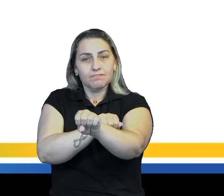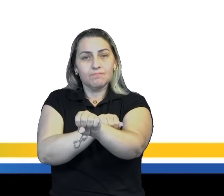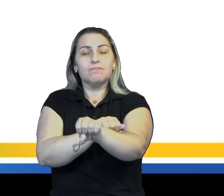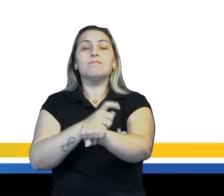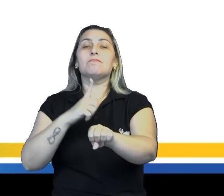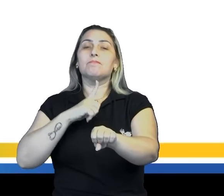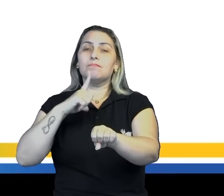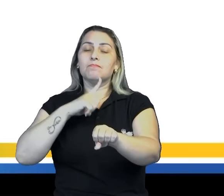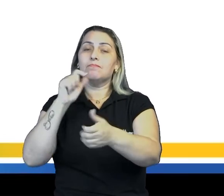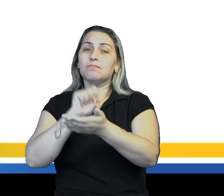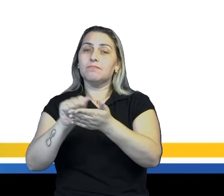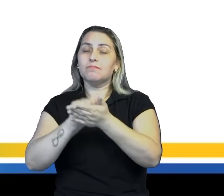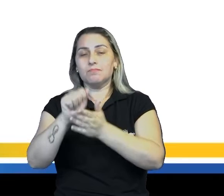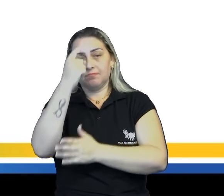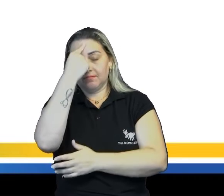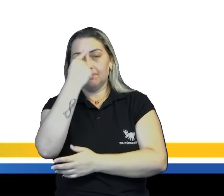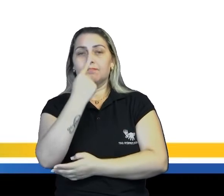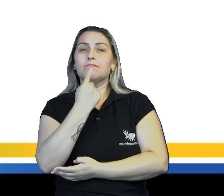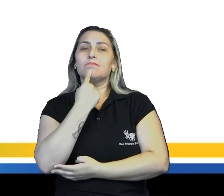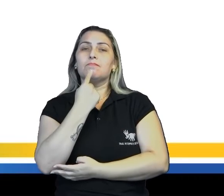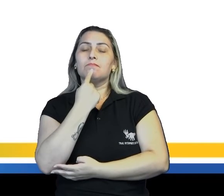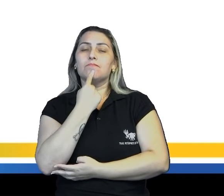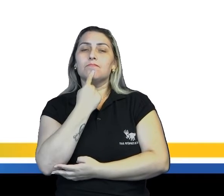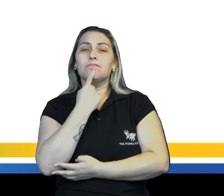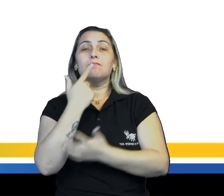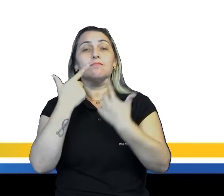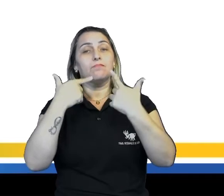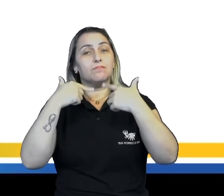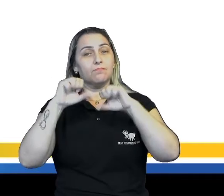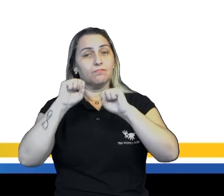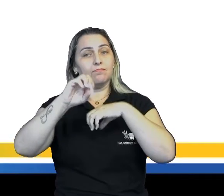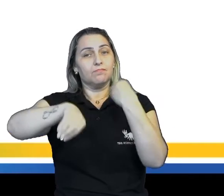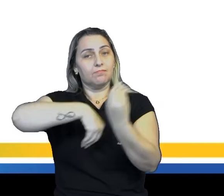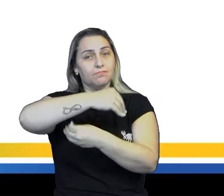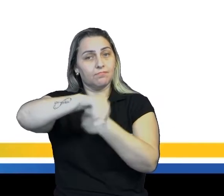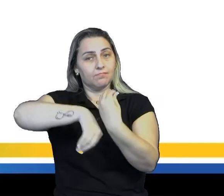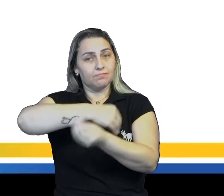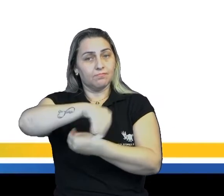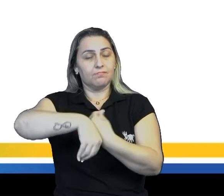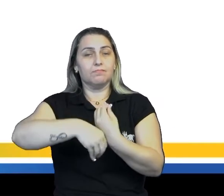e também a imagem, né, pessoal? Então, linguagem